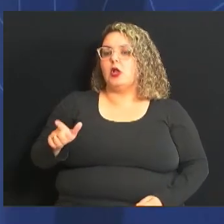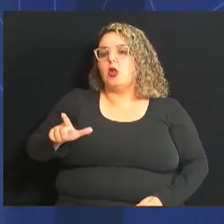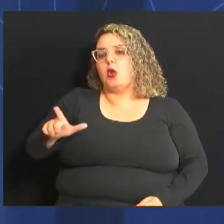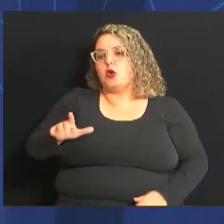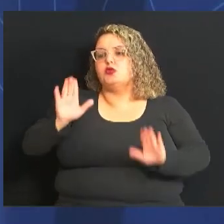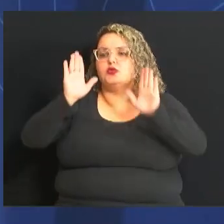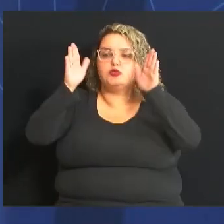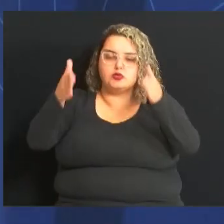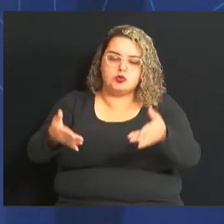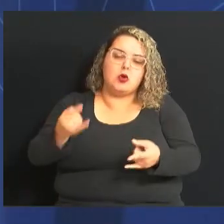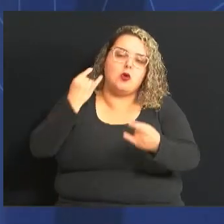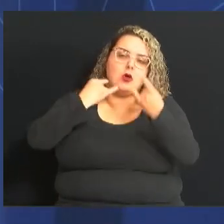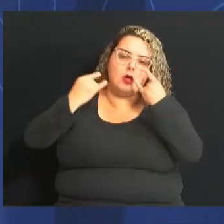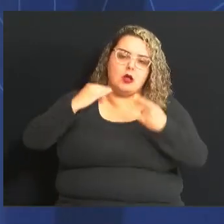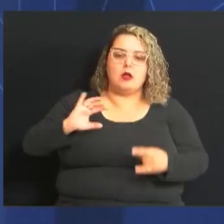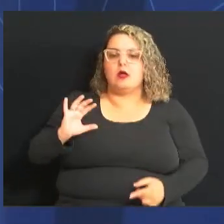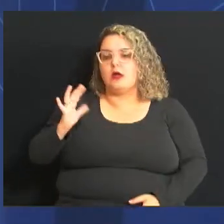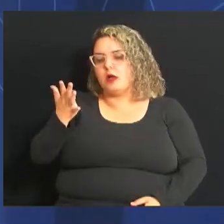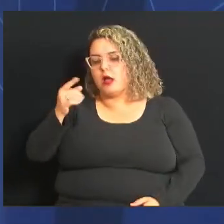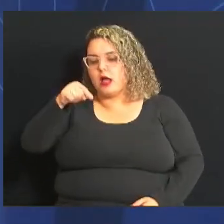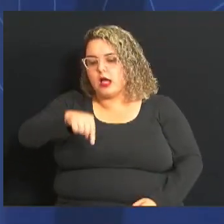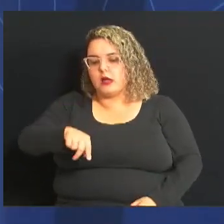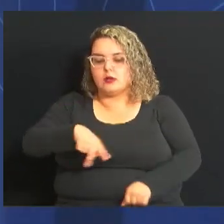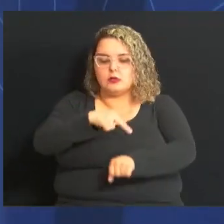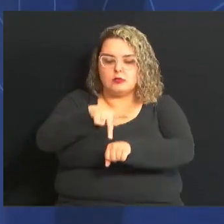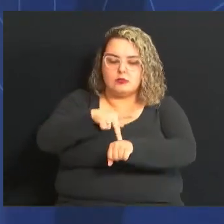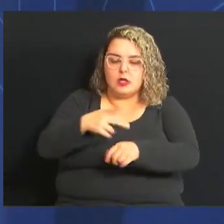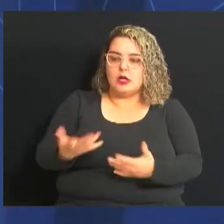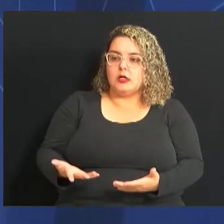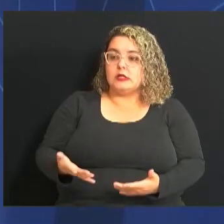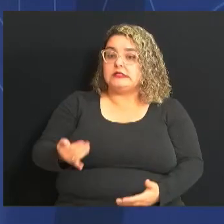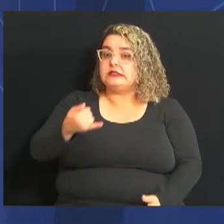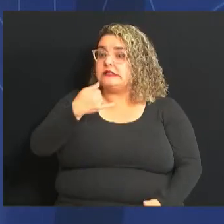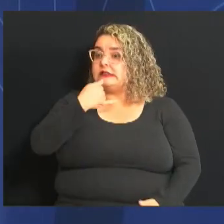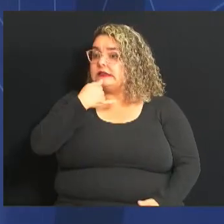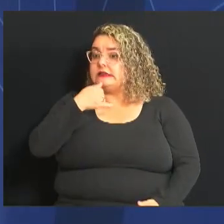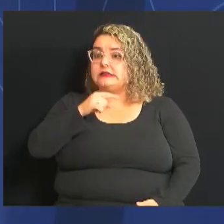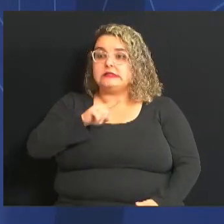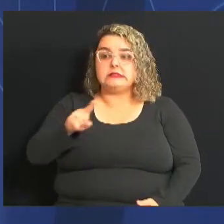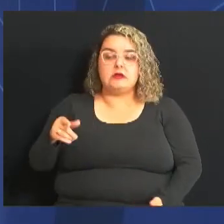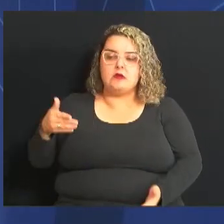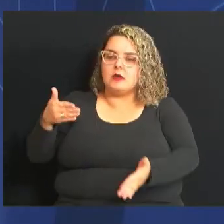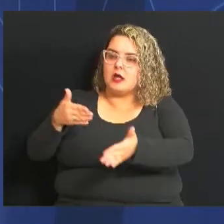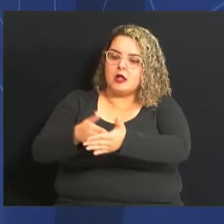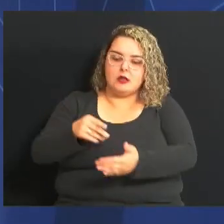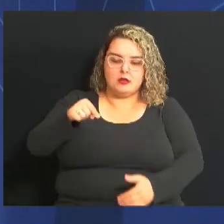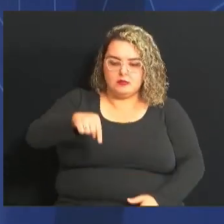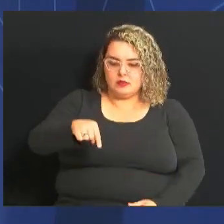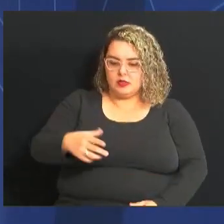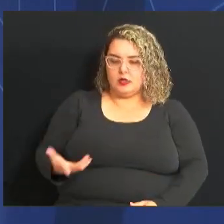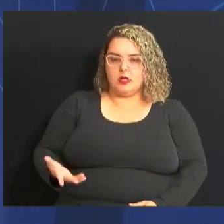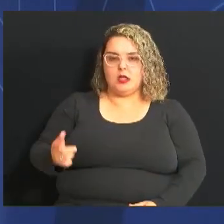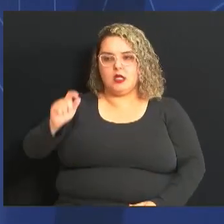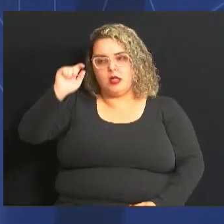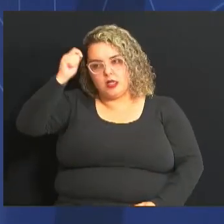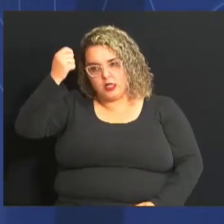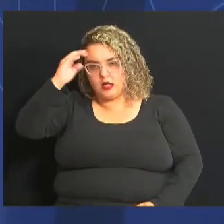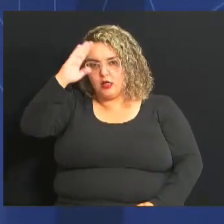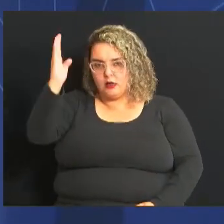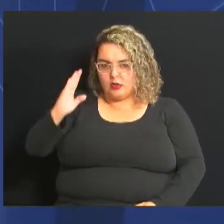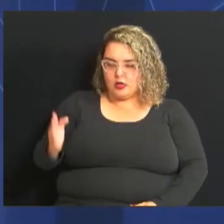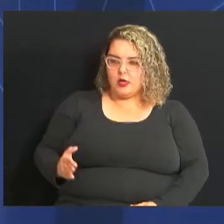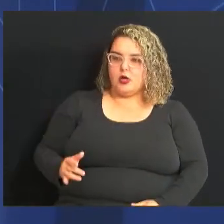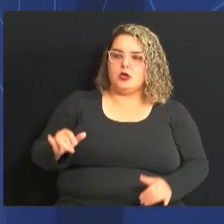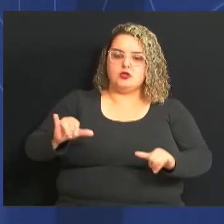interesse sobre o que acontece aqui no nosso país, mas infelizmente não fica restrito aqui, né? Negros brasileiros sofrem em outros